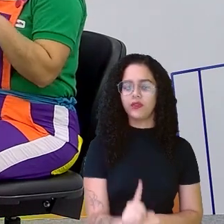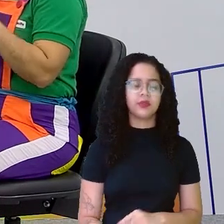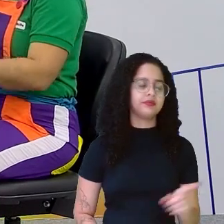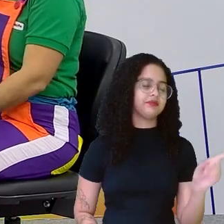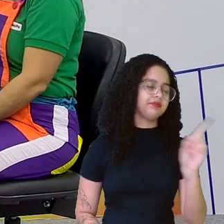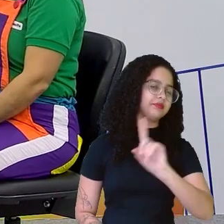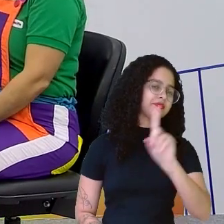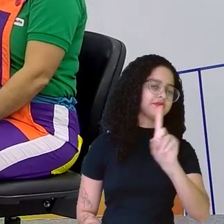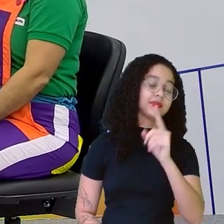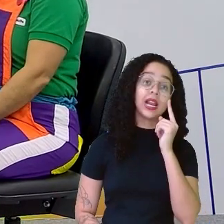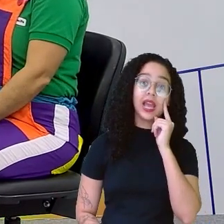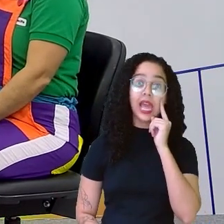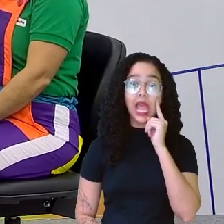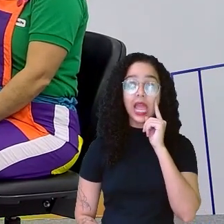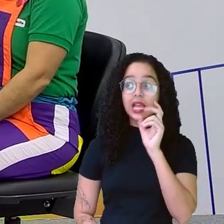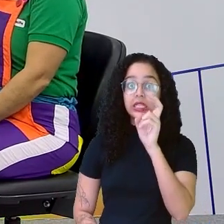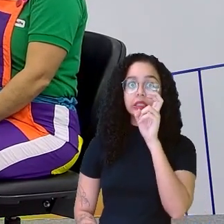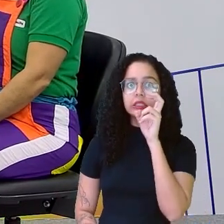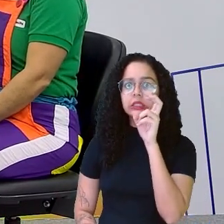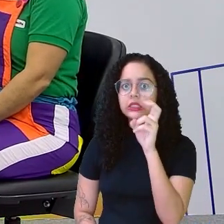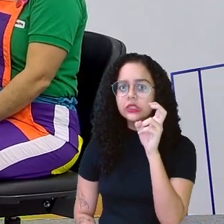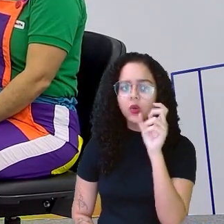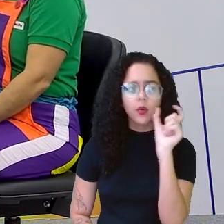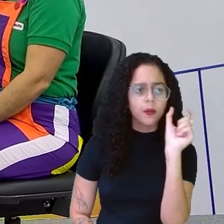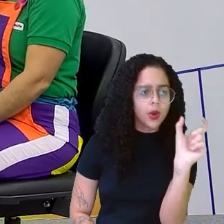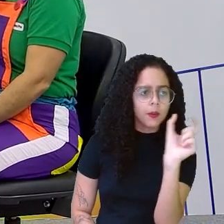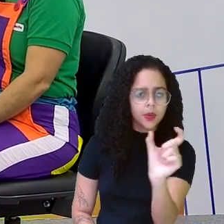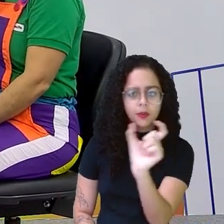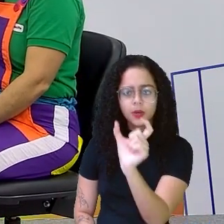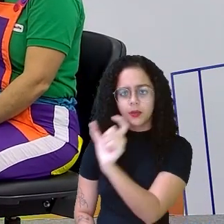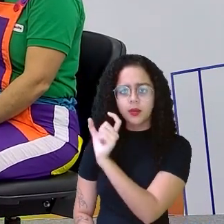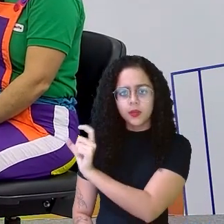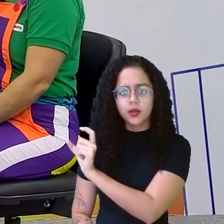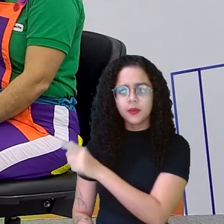Não. Será que são cinco pedacinhos?